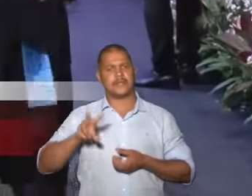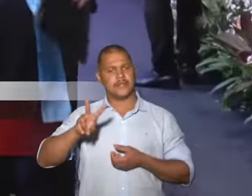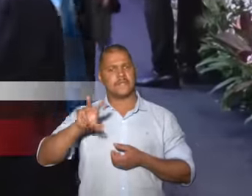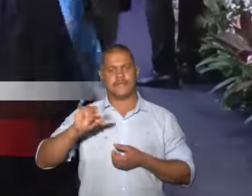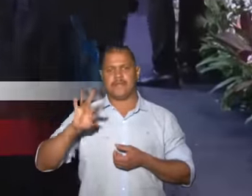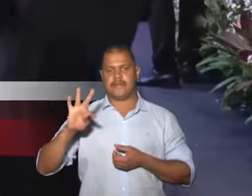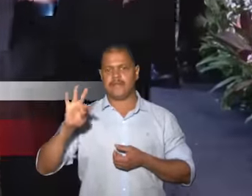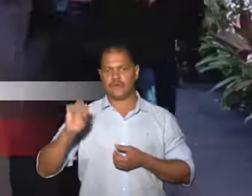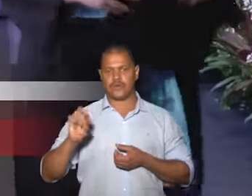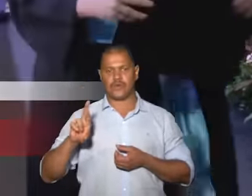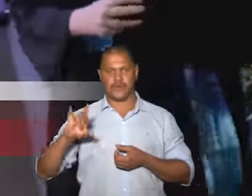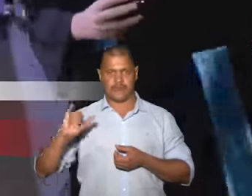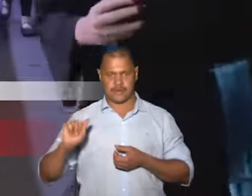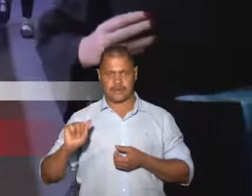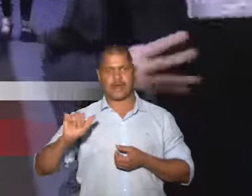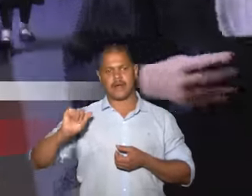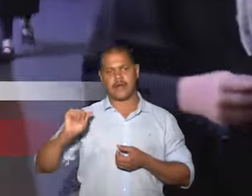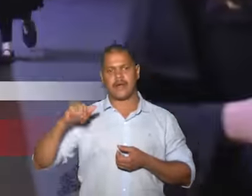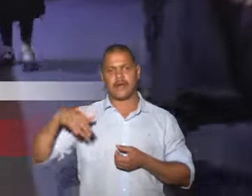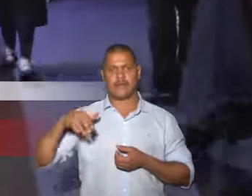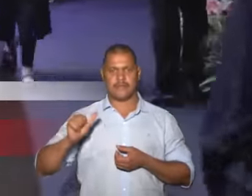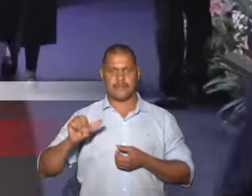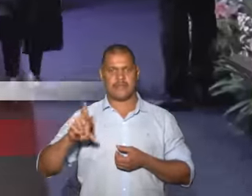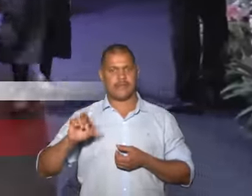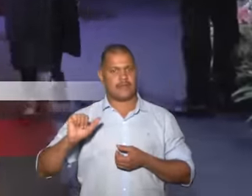Vitória Pimenta Barel.